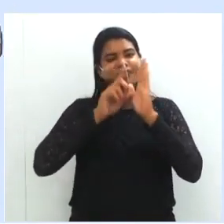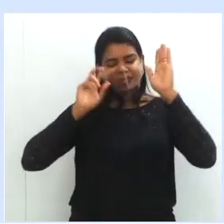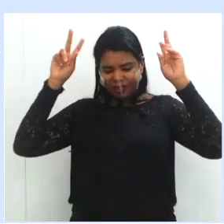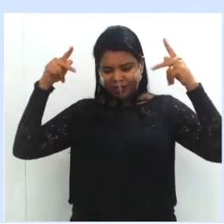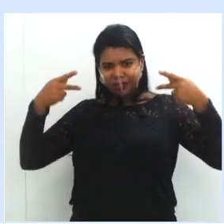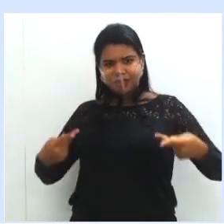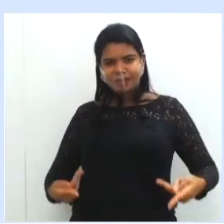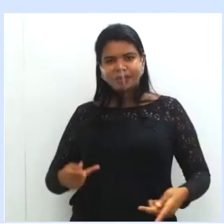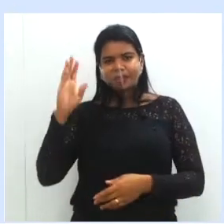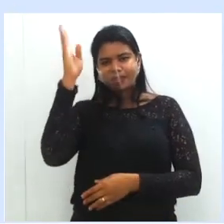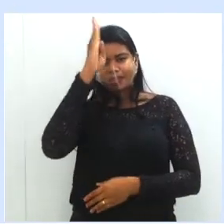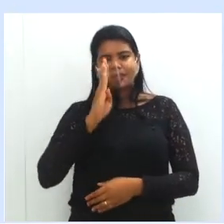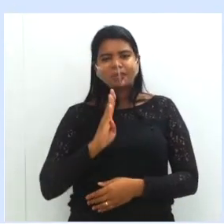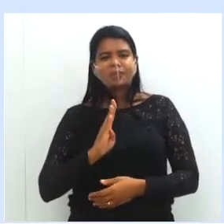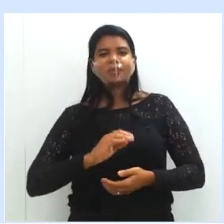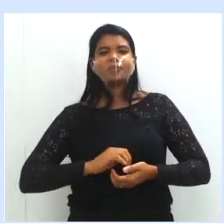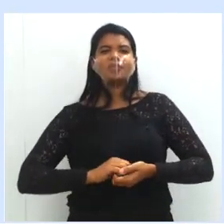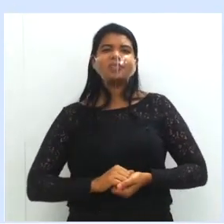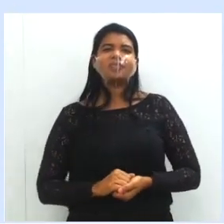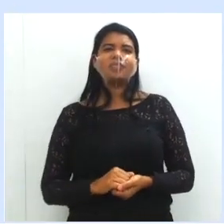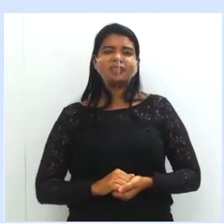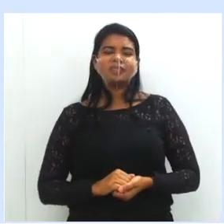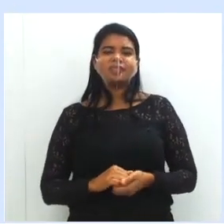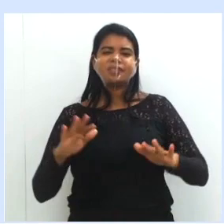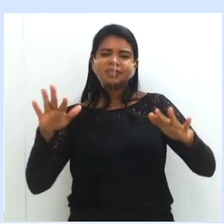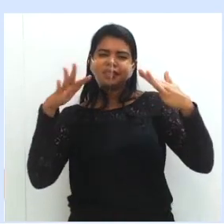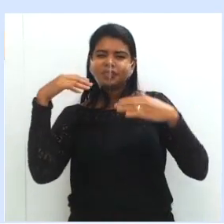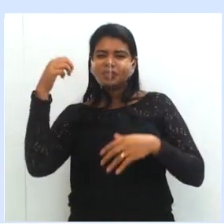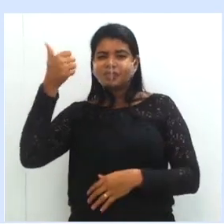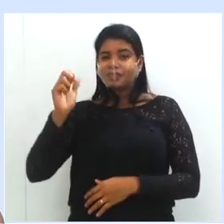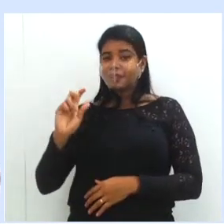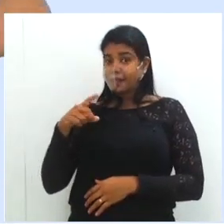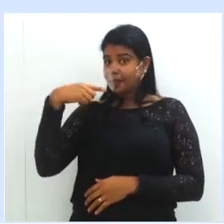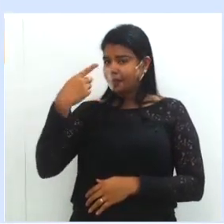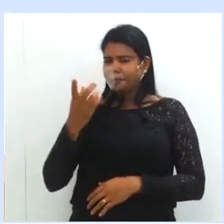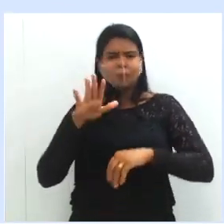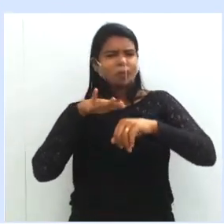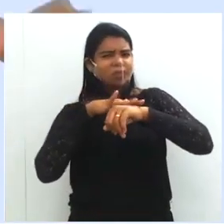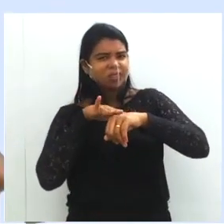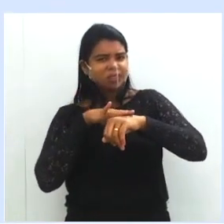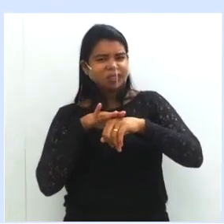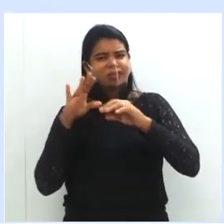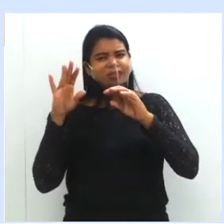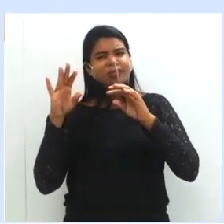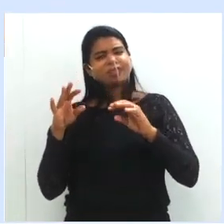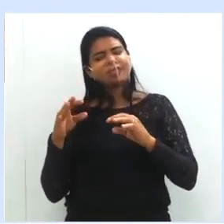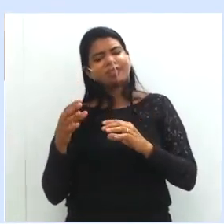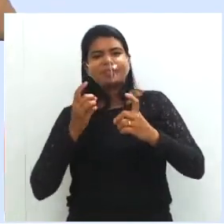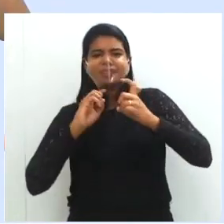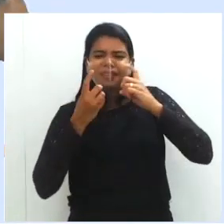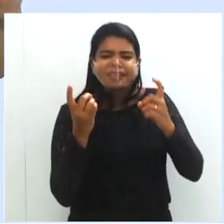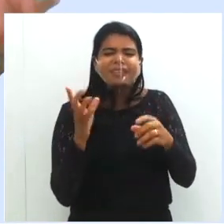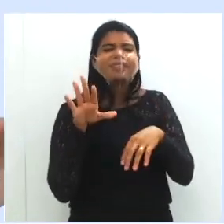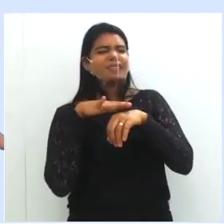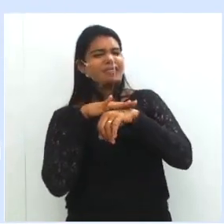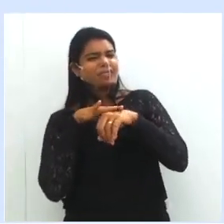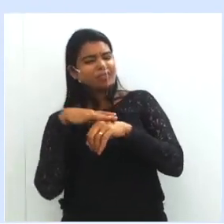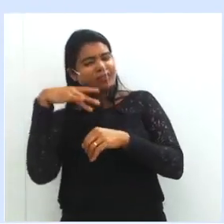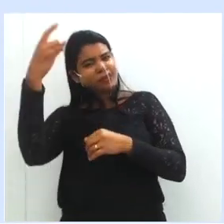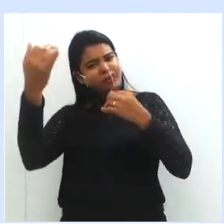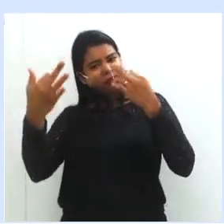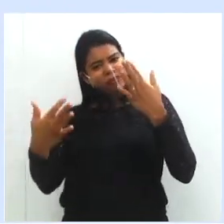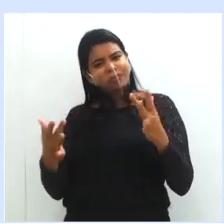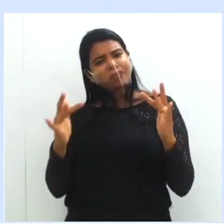direitos humanos aqui no Brasil. Então vejam só aqui. Agora, depois dessa conversa toda, esse bate-papo